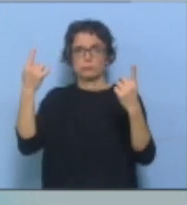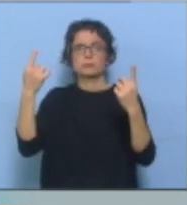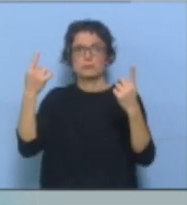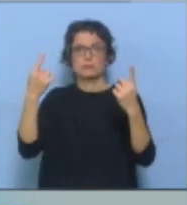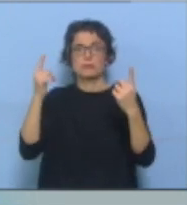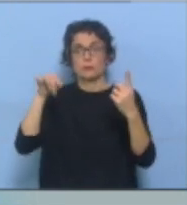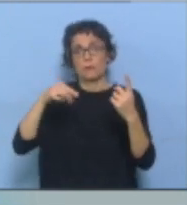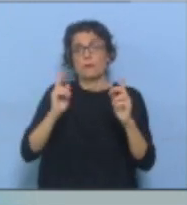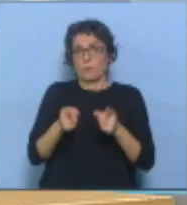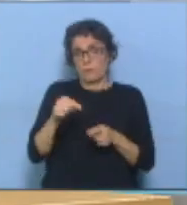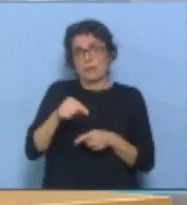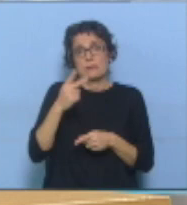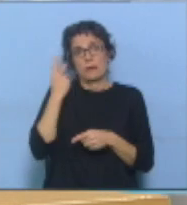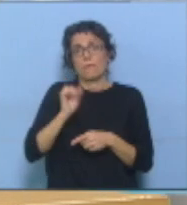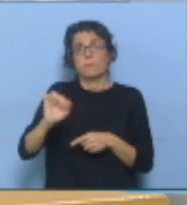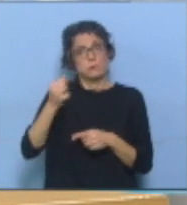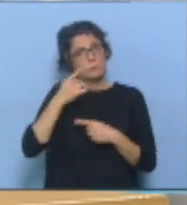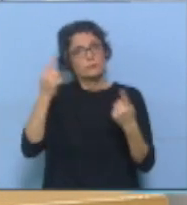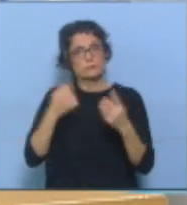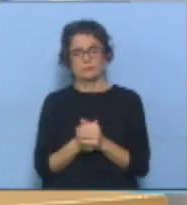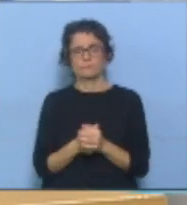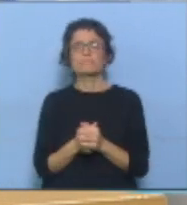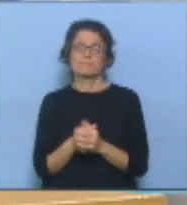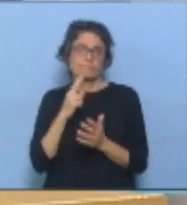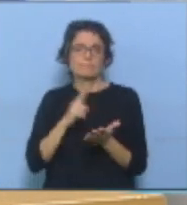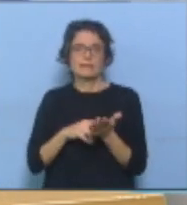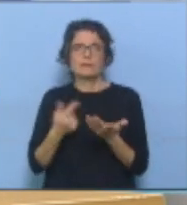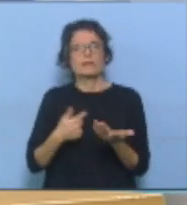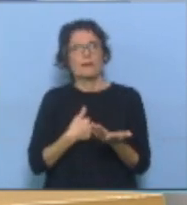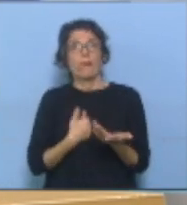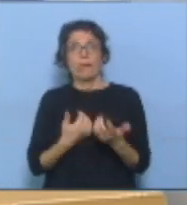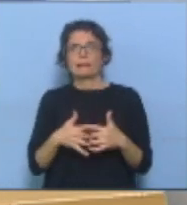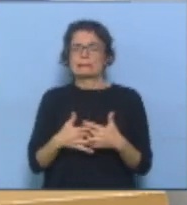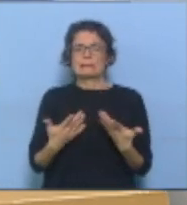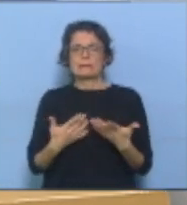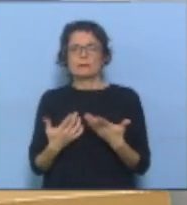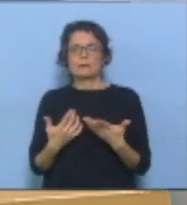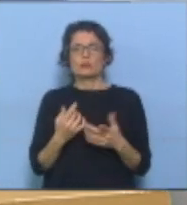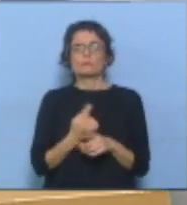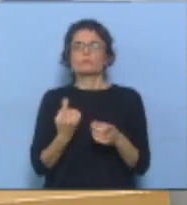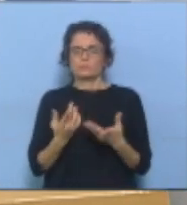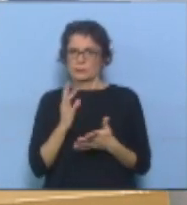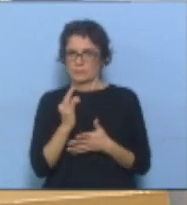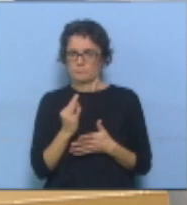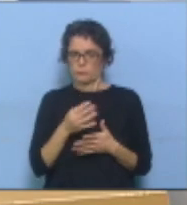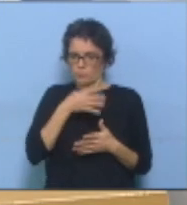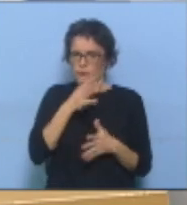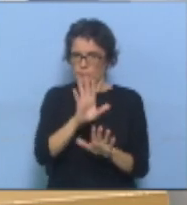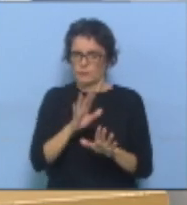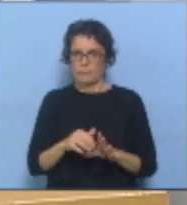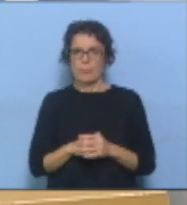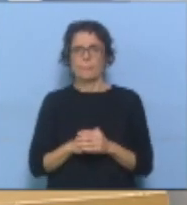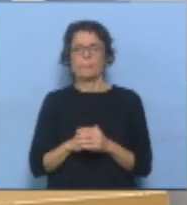pública. Sem dúvida. Eu estou aqui num dilema, porque realmente nós ouvirmos falar